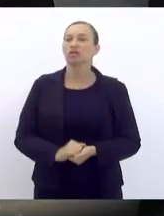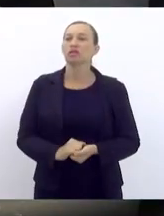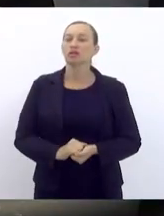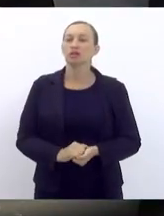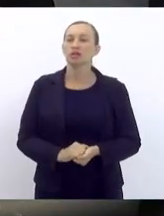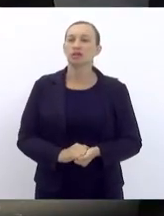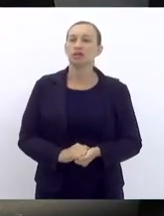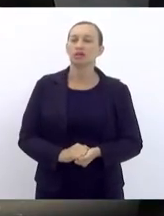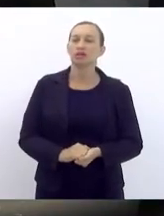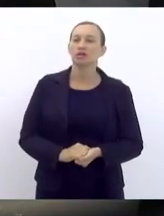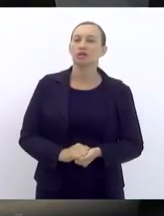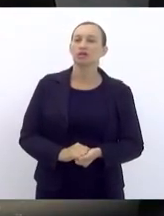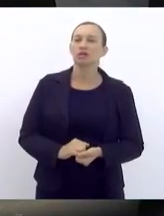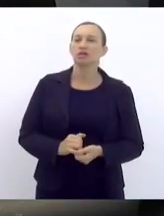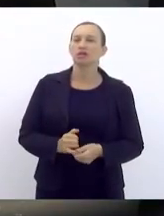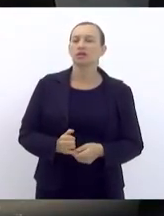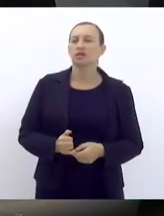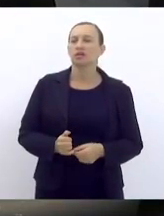Obrigado.